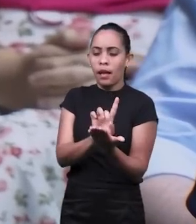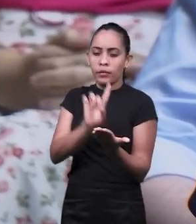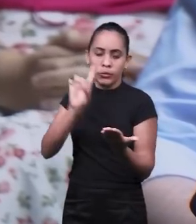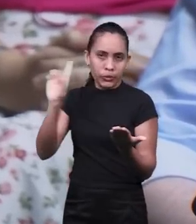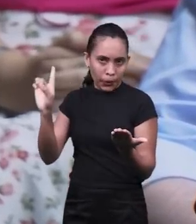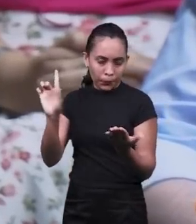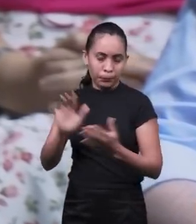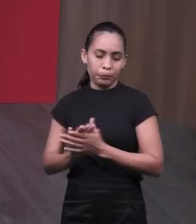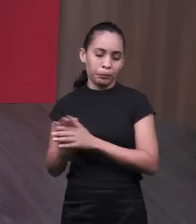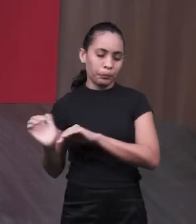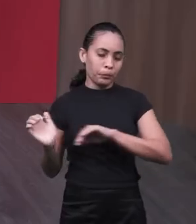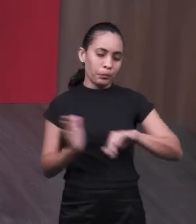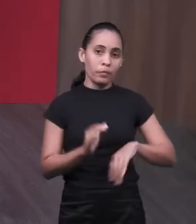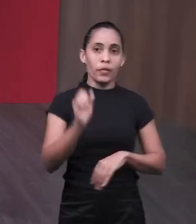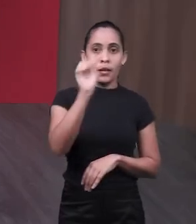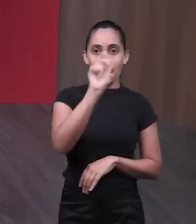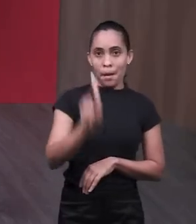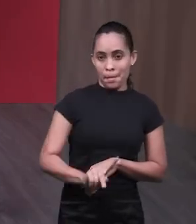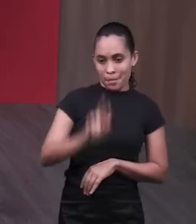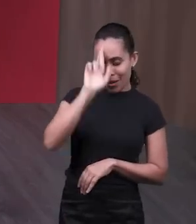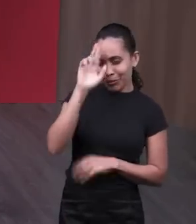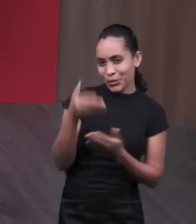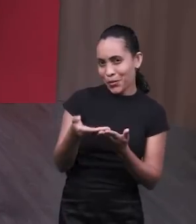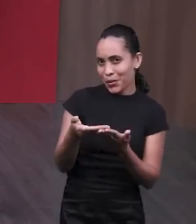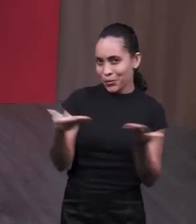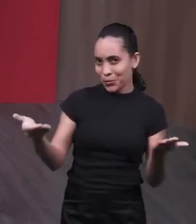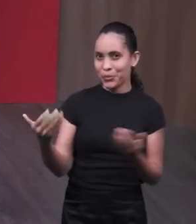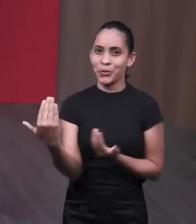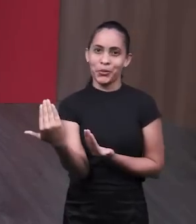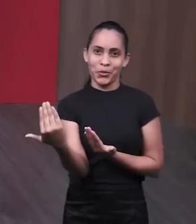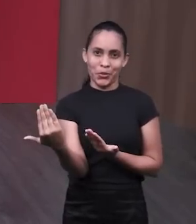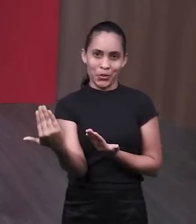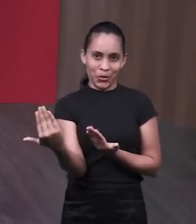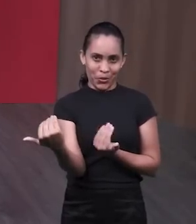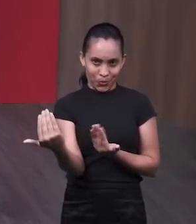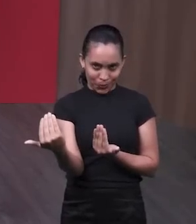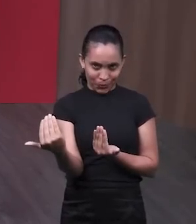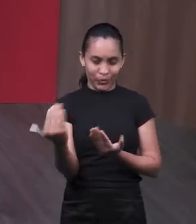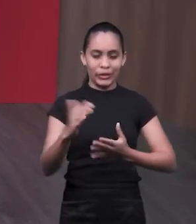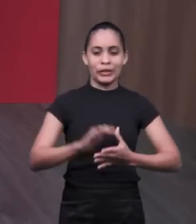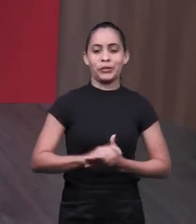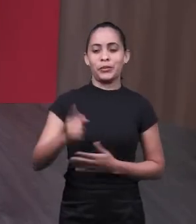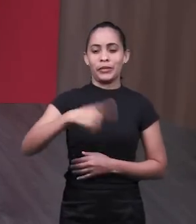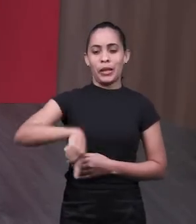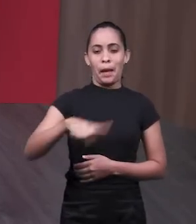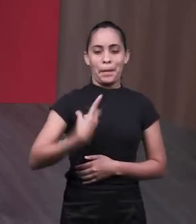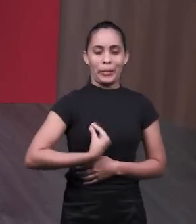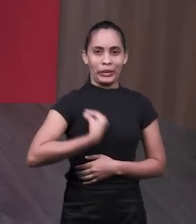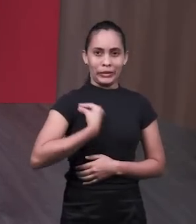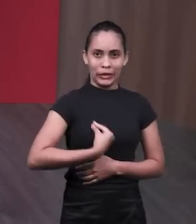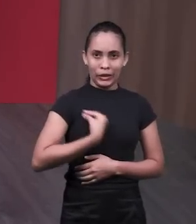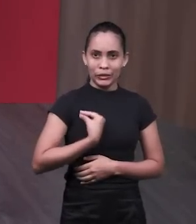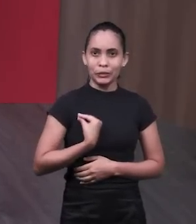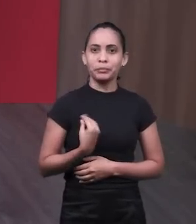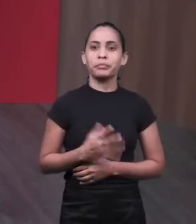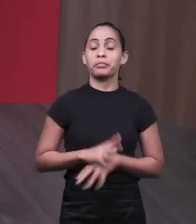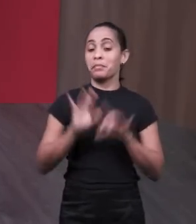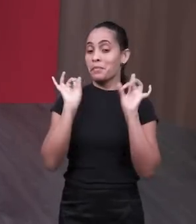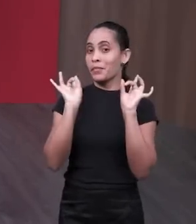Senhor. Bem, a paz do Senhor Juliana, a todos os jovens, essa classe presente aqui